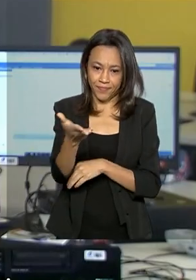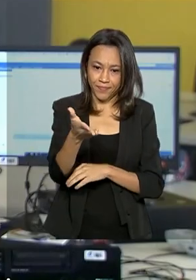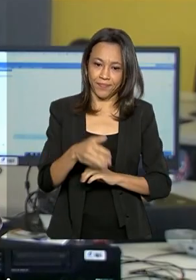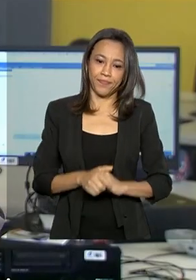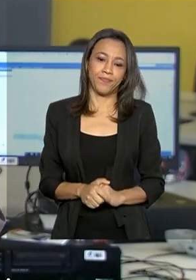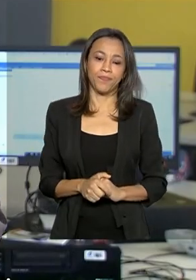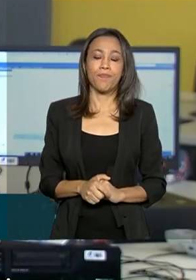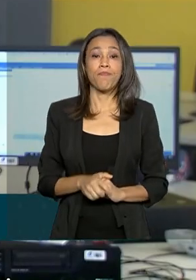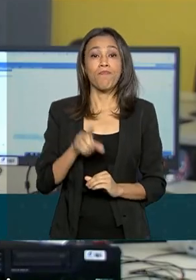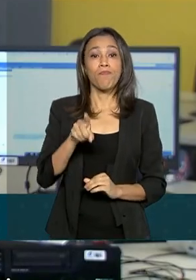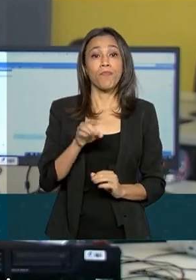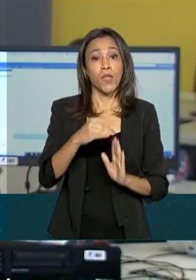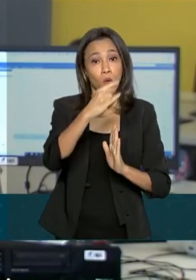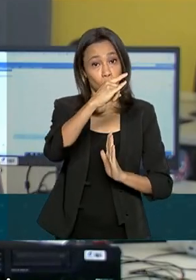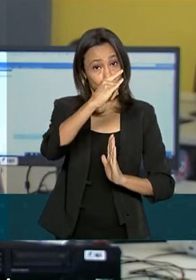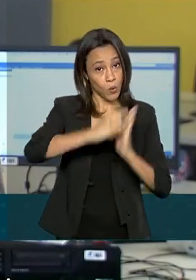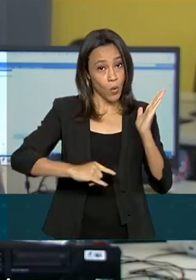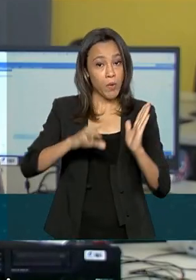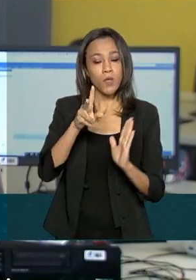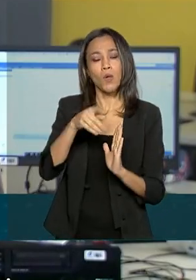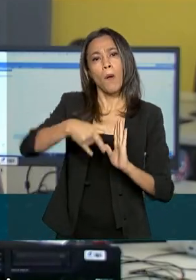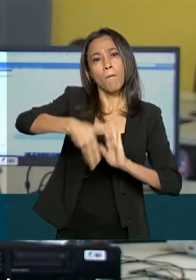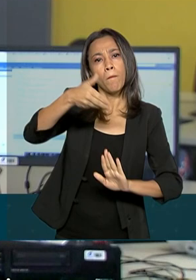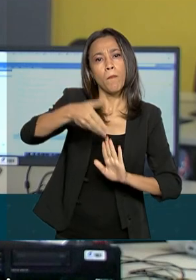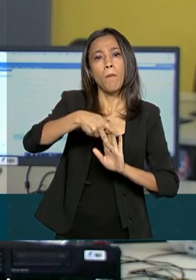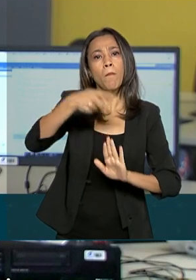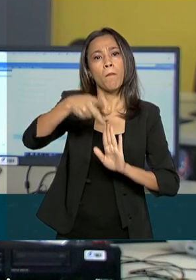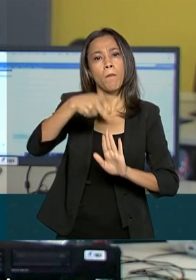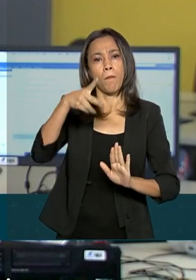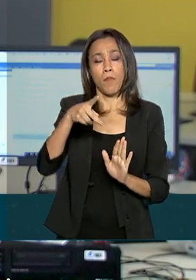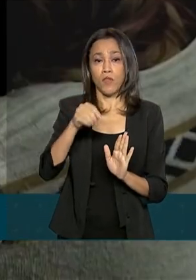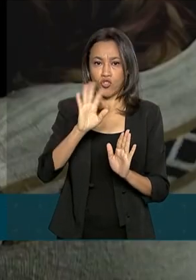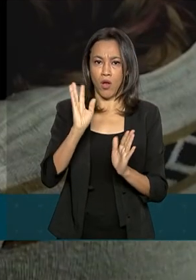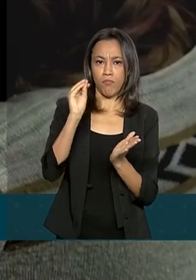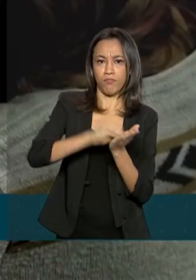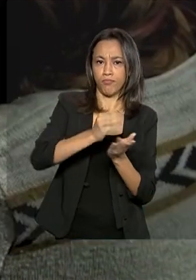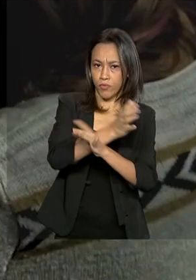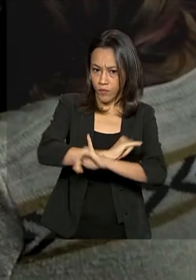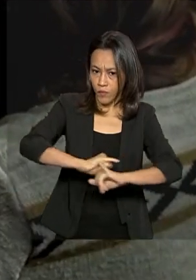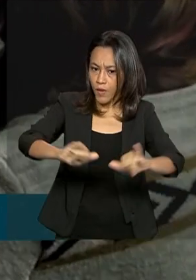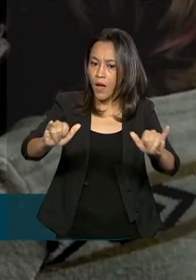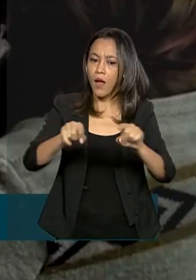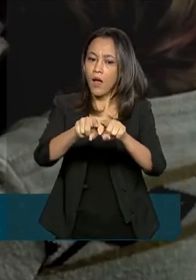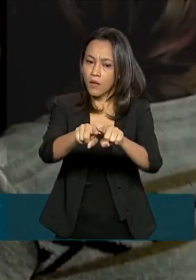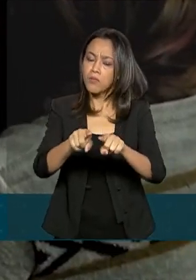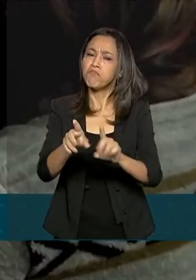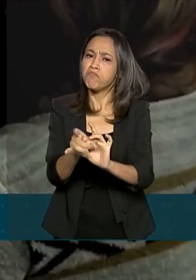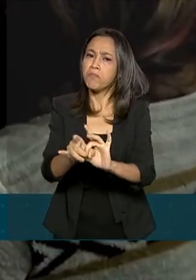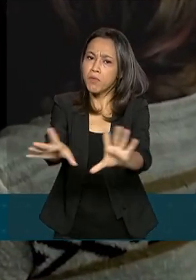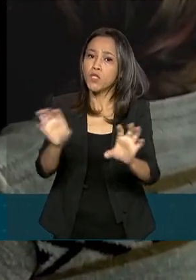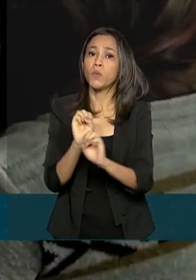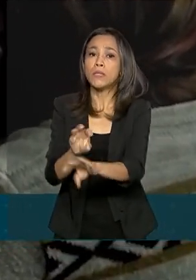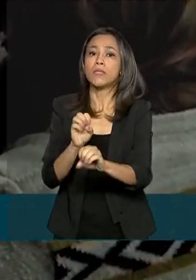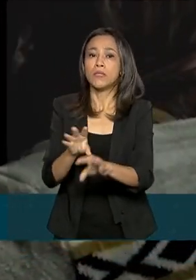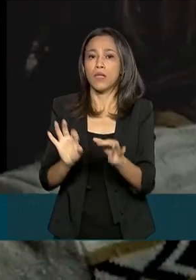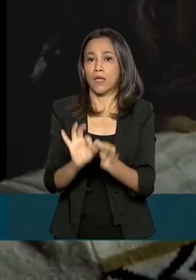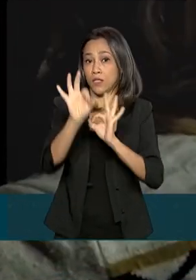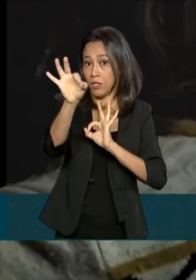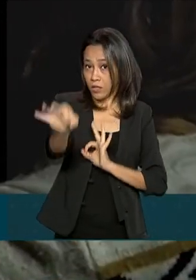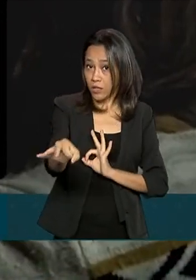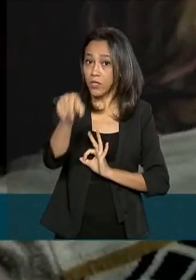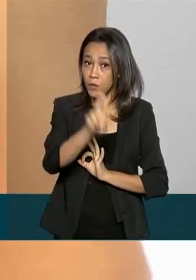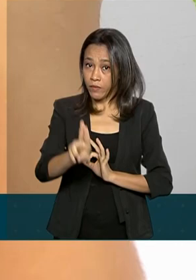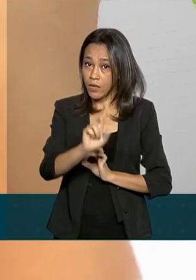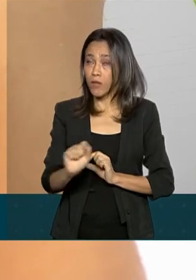A portaria do Ministério da Educação, publicada no Diário Oficial da União, autorizou as aulas à distância em instituições federais de